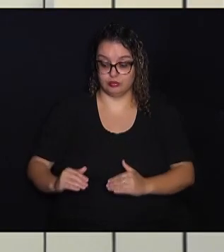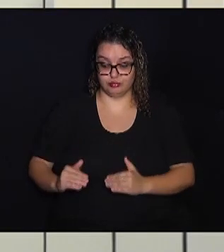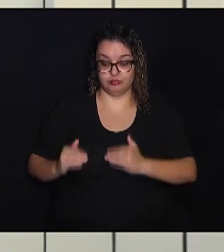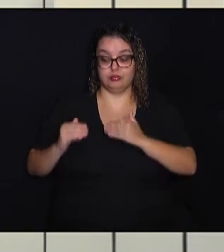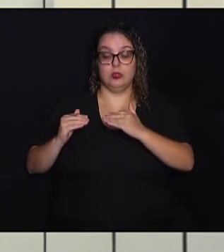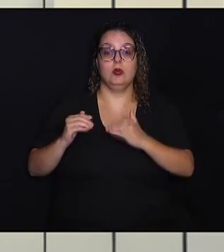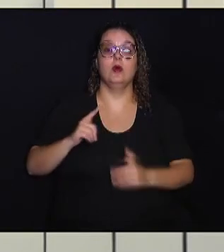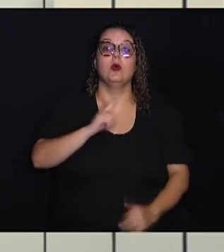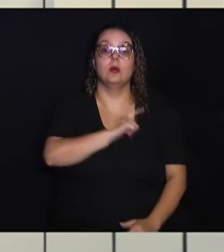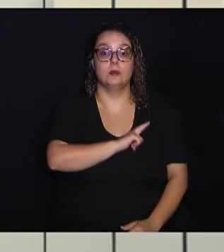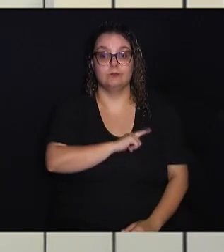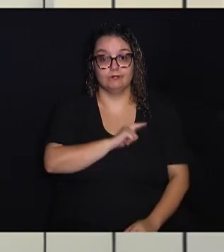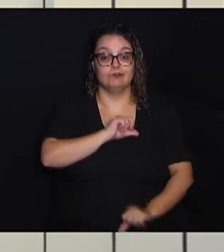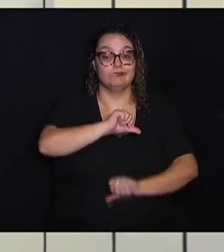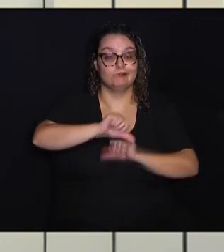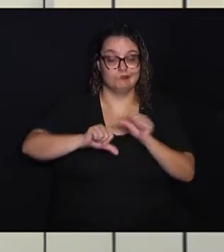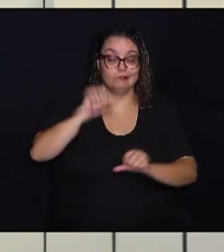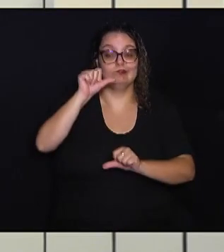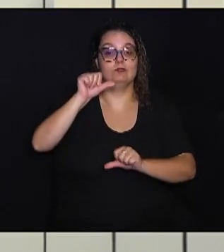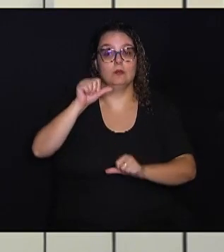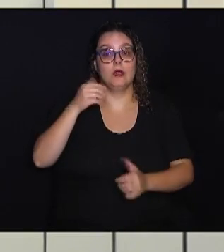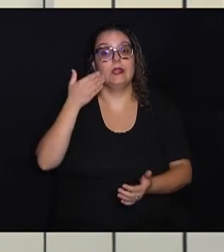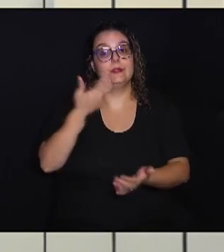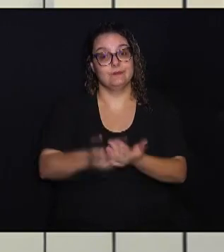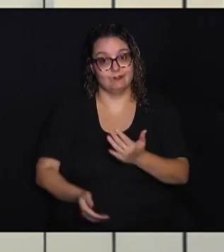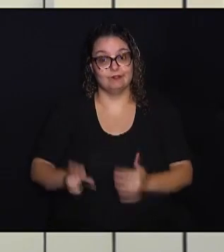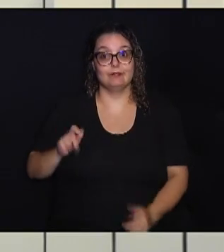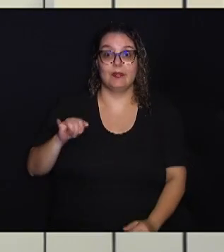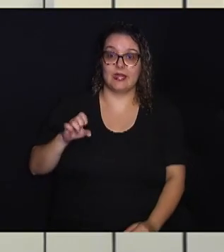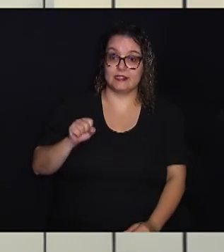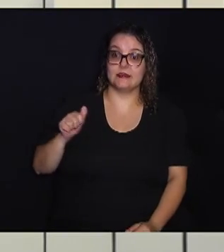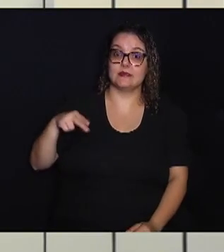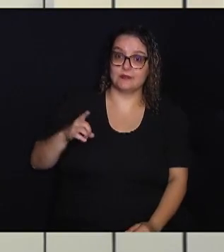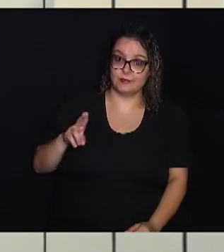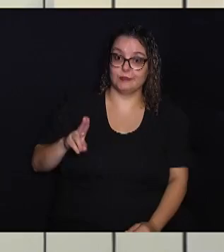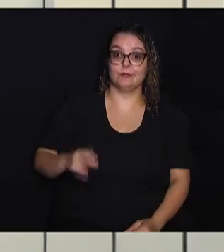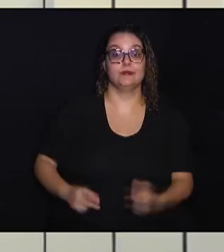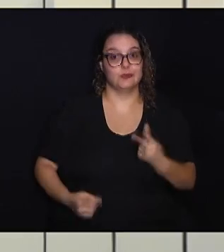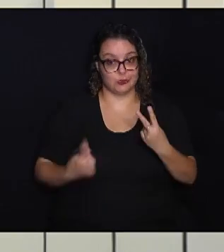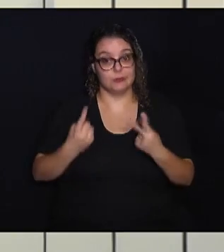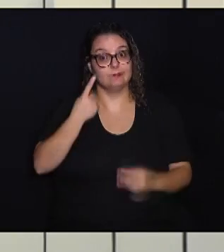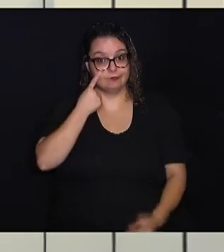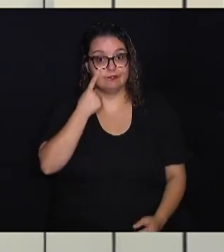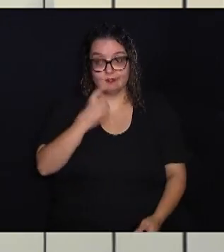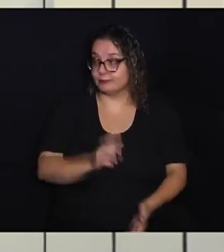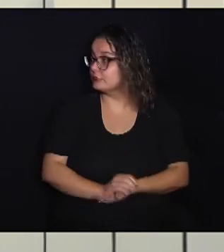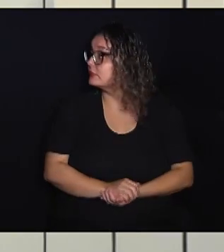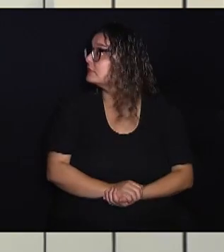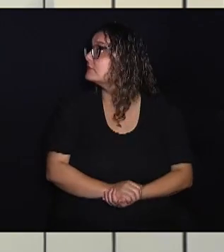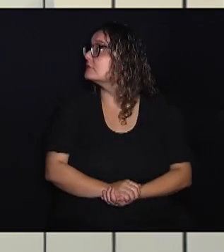Guarani tomou virada e perdeu para o Paysandu por 2-1. Vamos conferir.